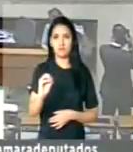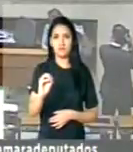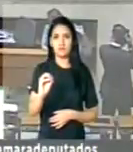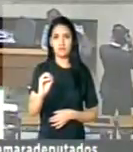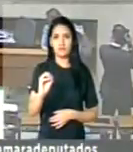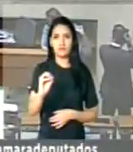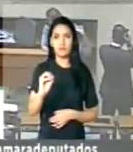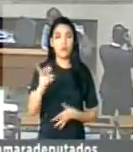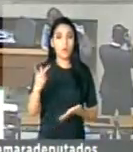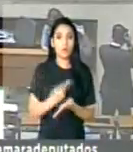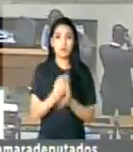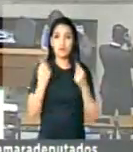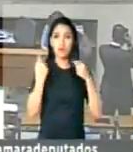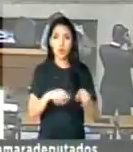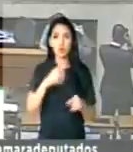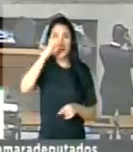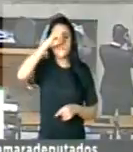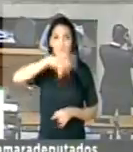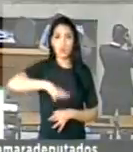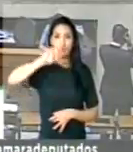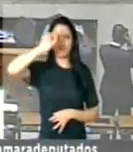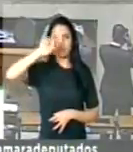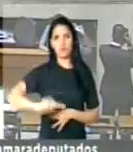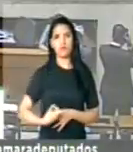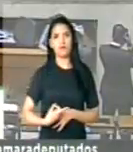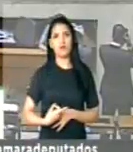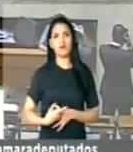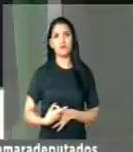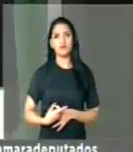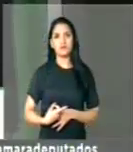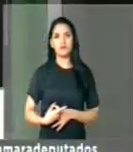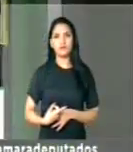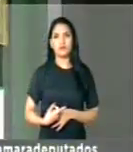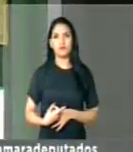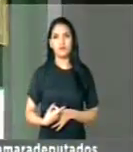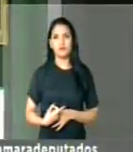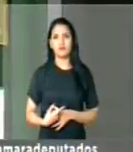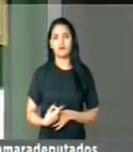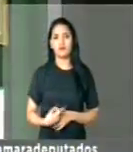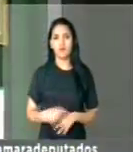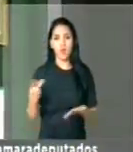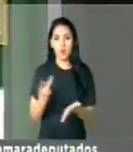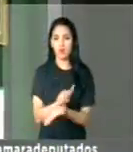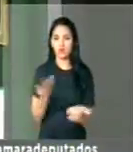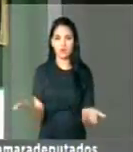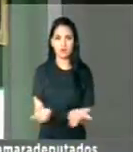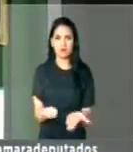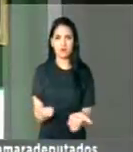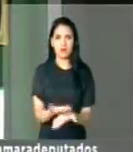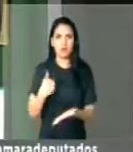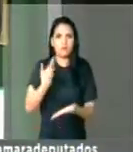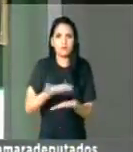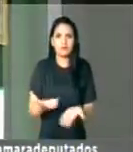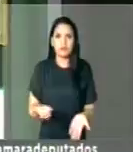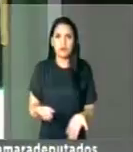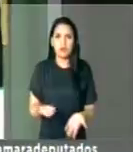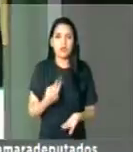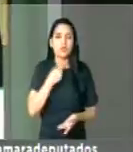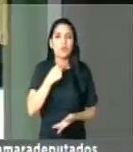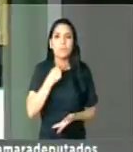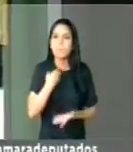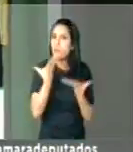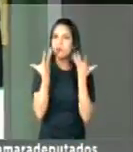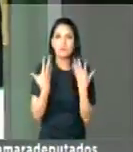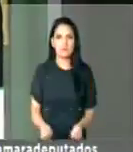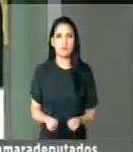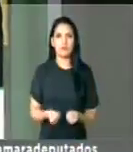autoridade. Talvez ele seja o caso mais emblemático de abuso de autoridade nos últimos tempos aqui no Brasil. Não podemos permitir